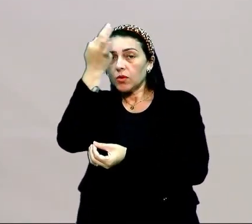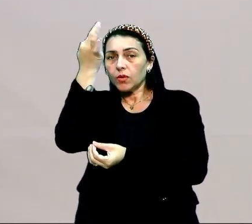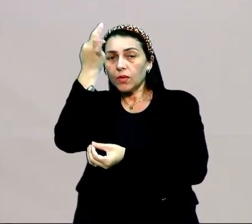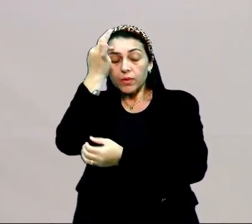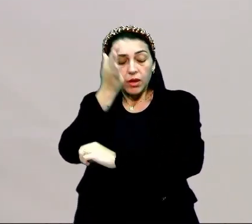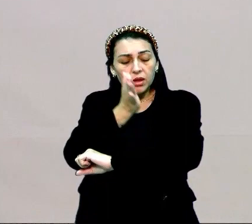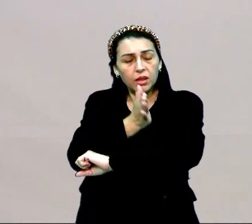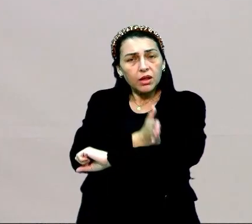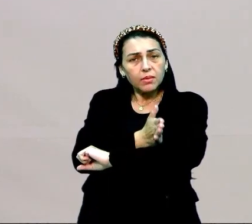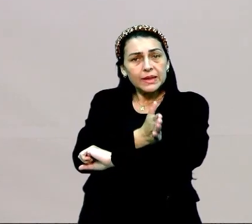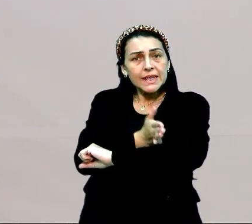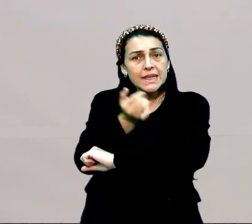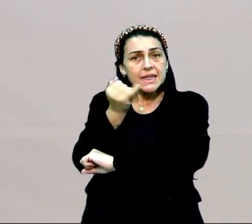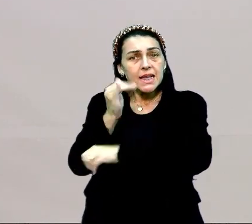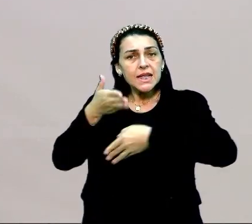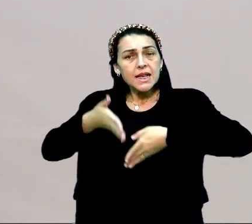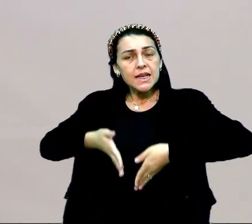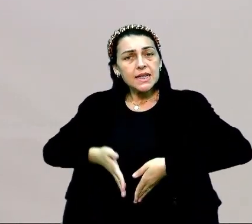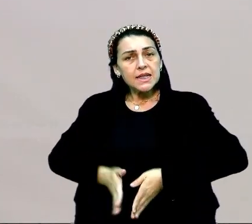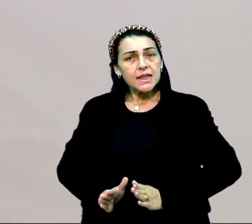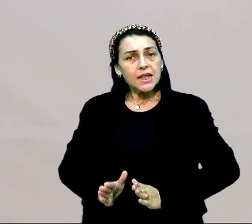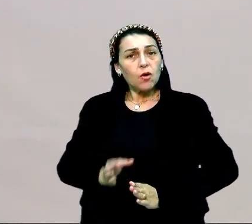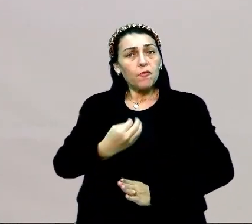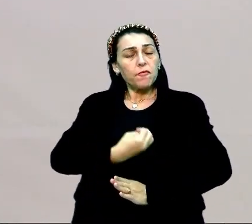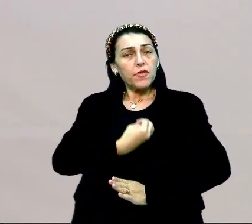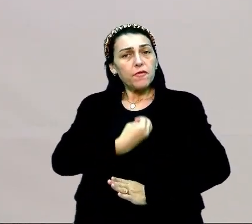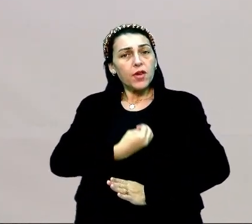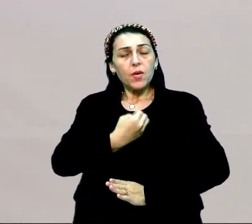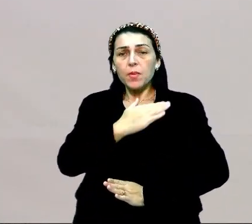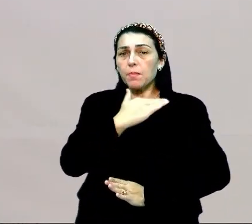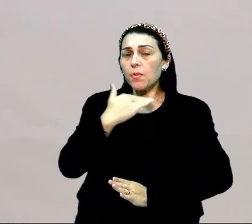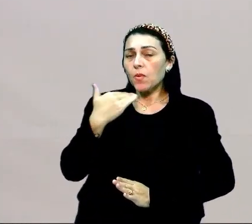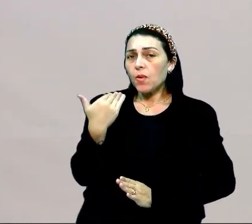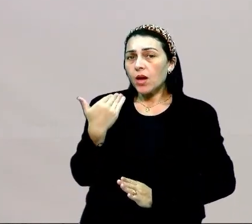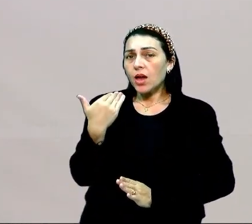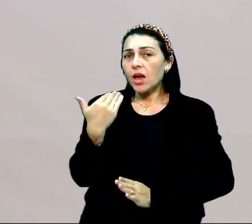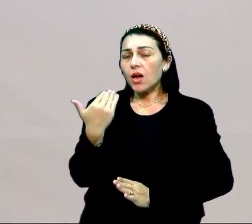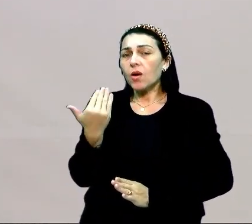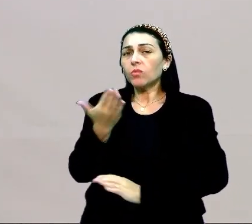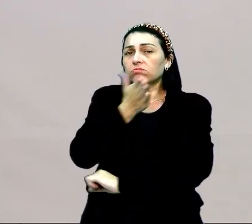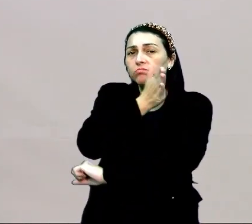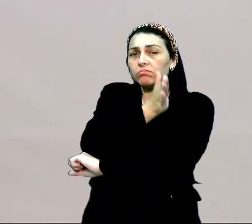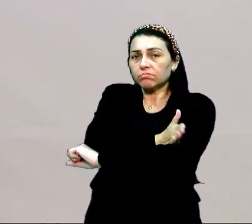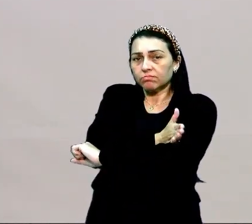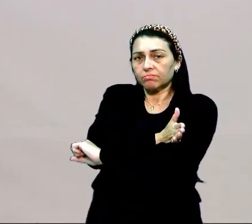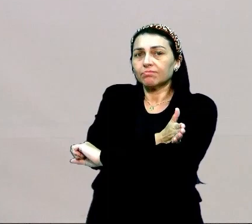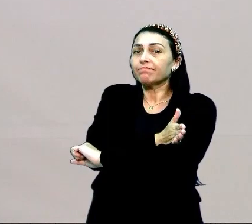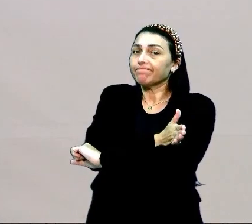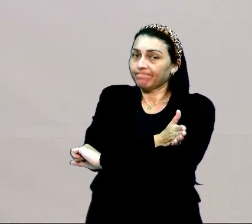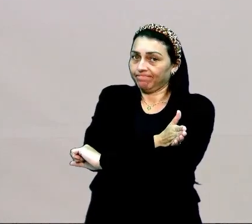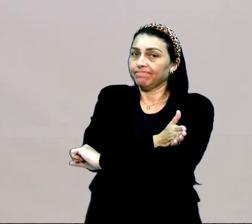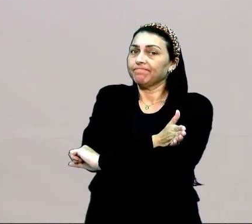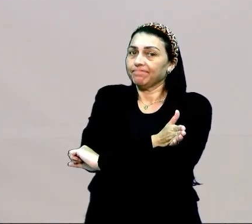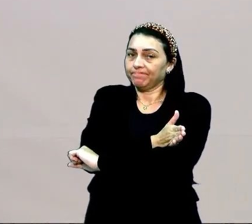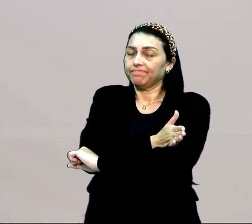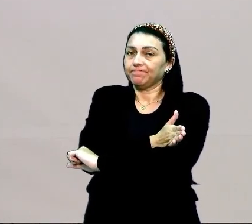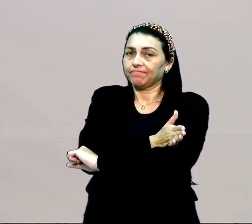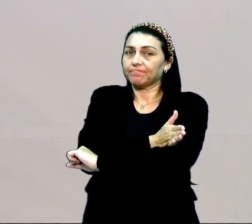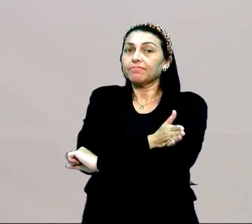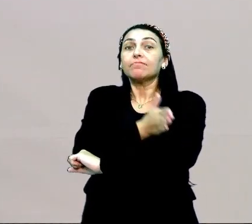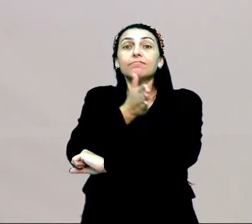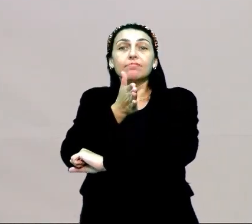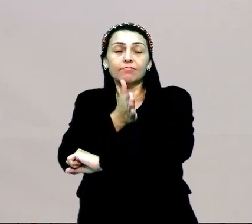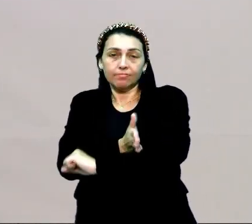Idade Média se ele nasceu, viveu e morreu na Antiguidade? A rigor, a